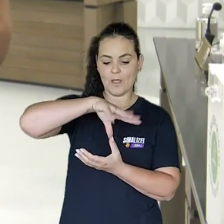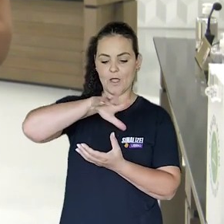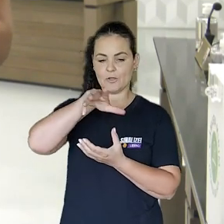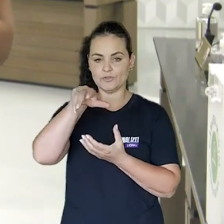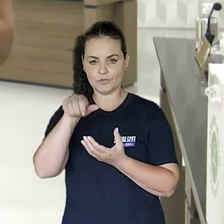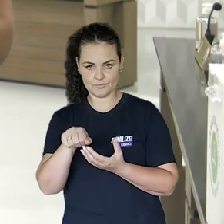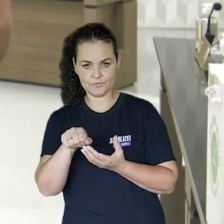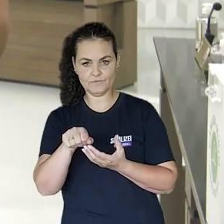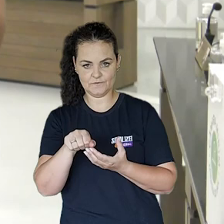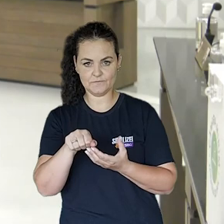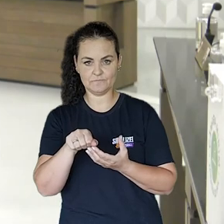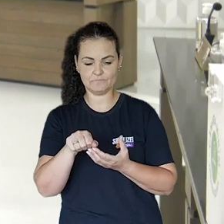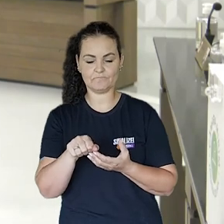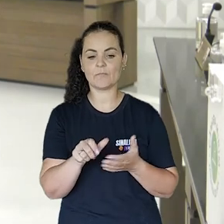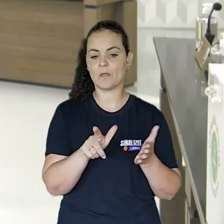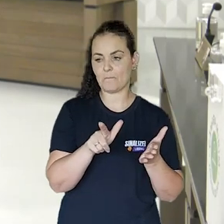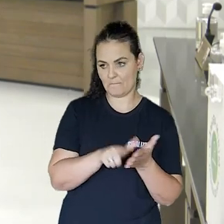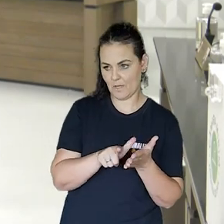Ok.